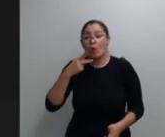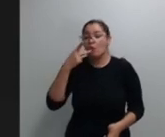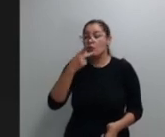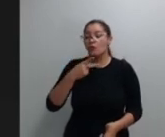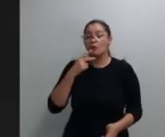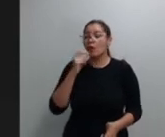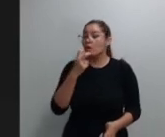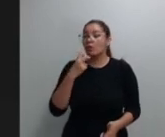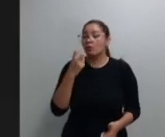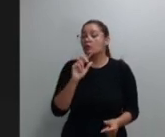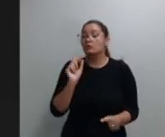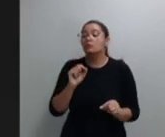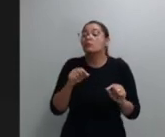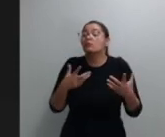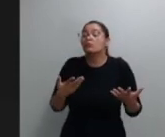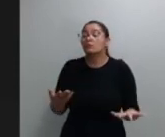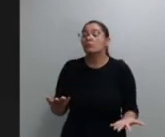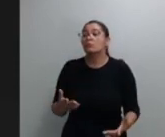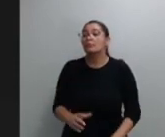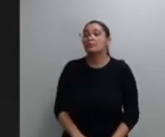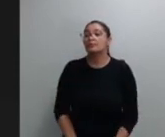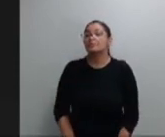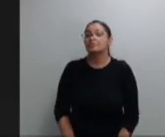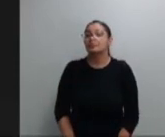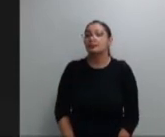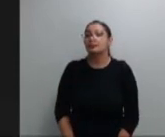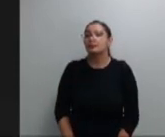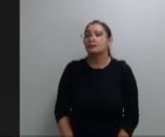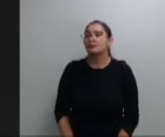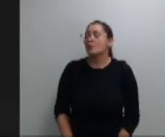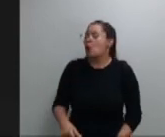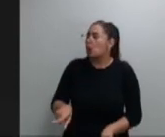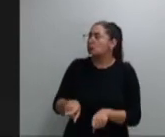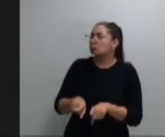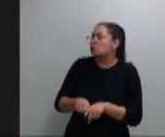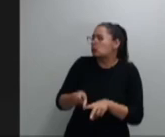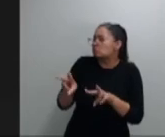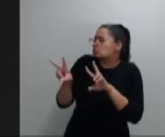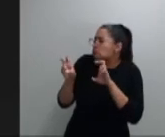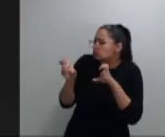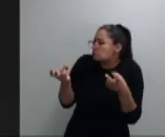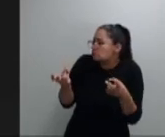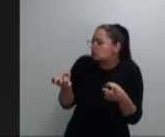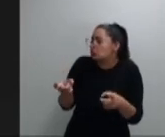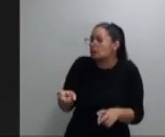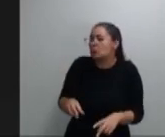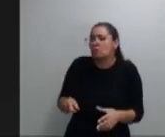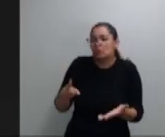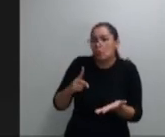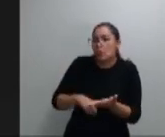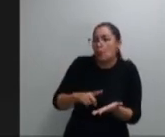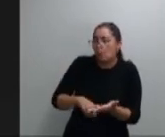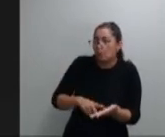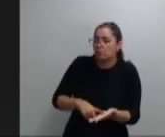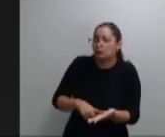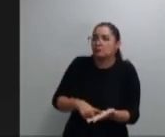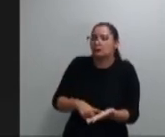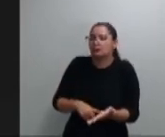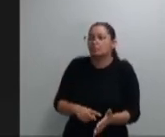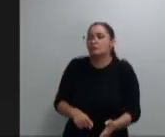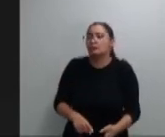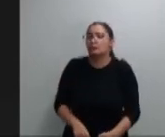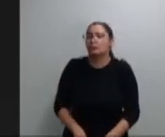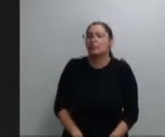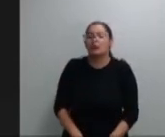um acordo de vontades só verbal eu tenho impressão minha Regina eu sei que isso tem o abono do ministro de Ori que é